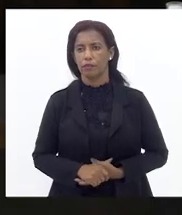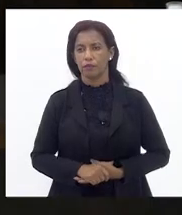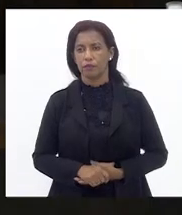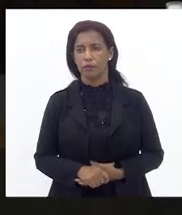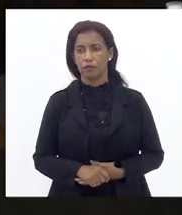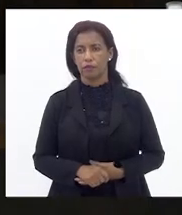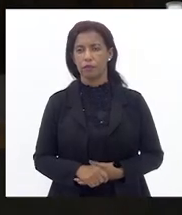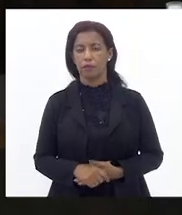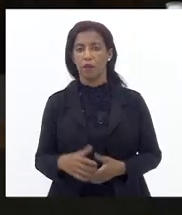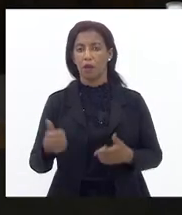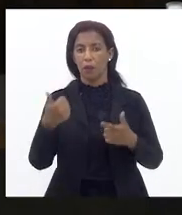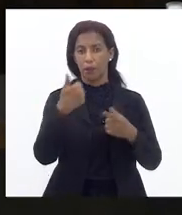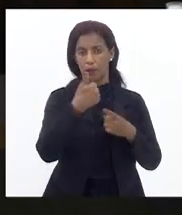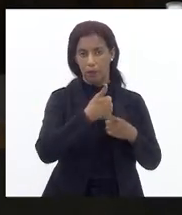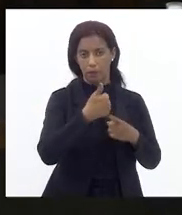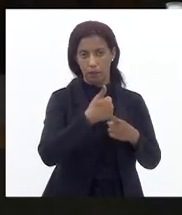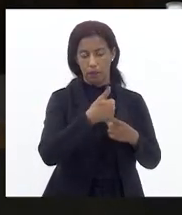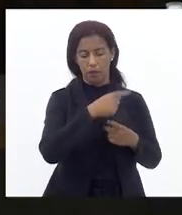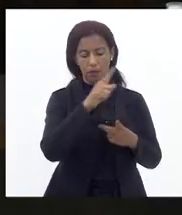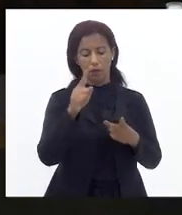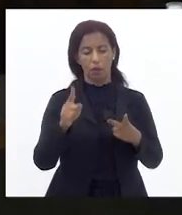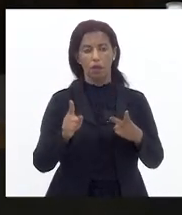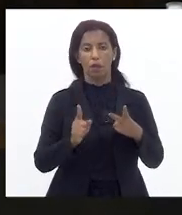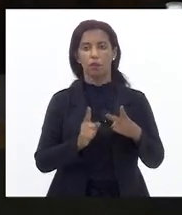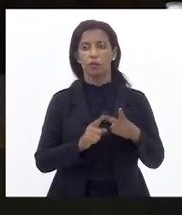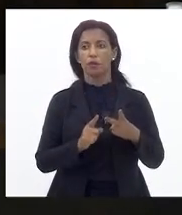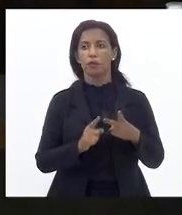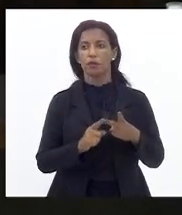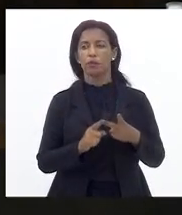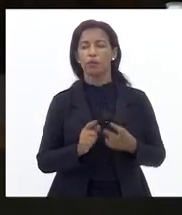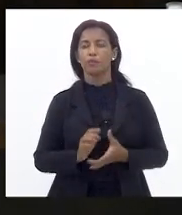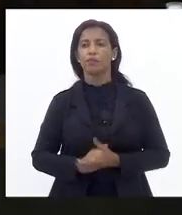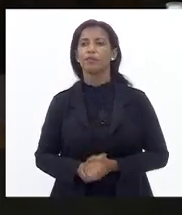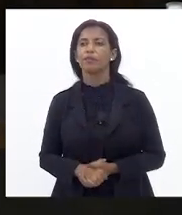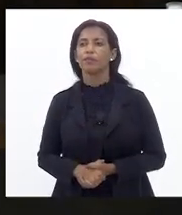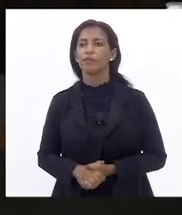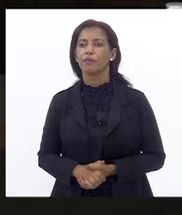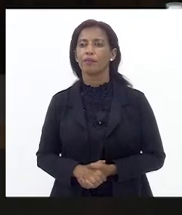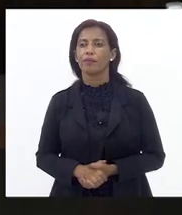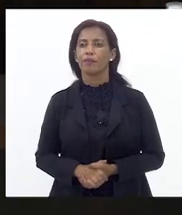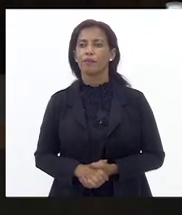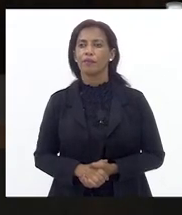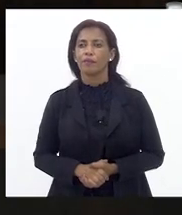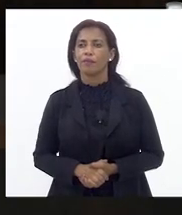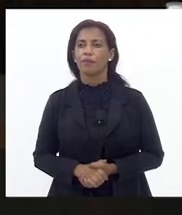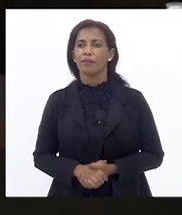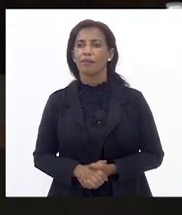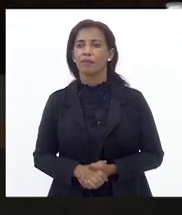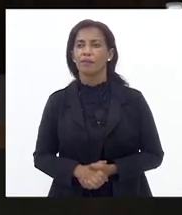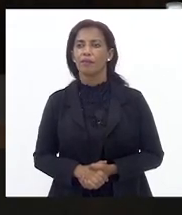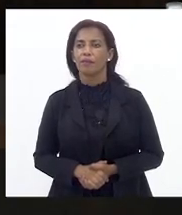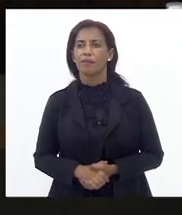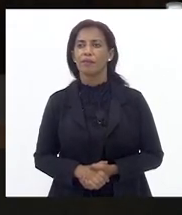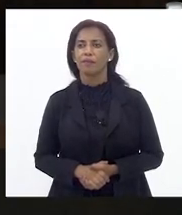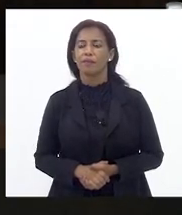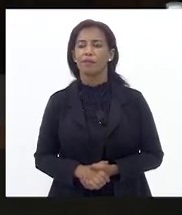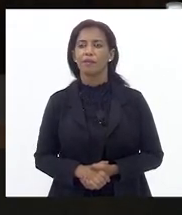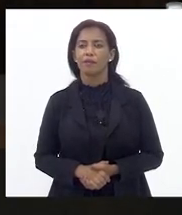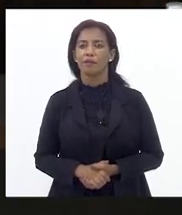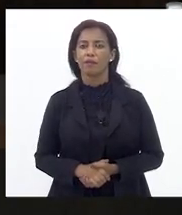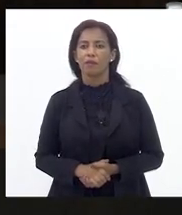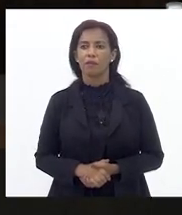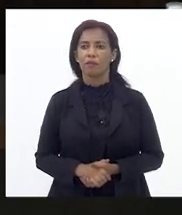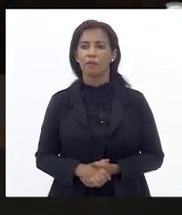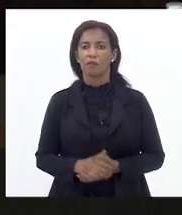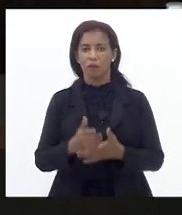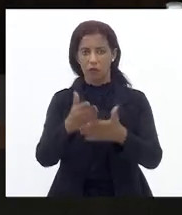era o primeiro esclarecimento o segundo O que é que